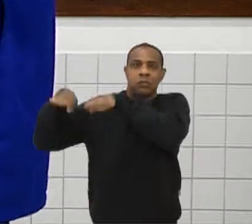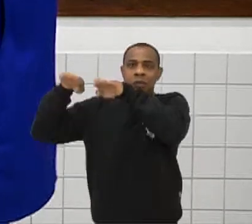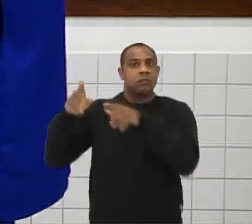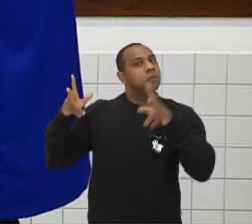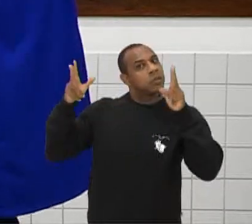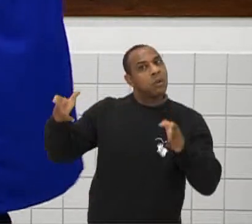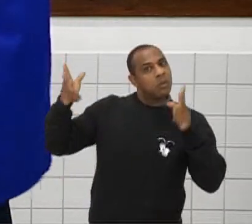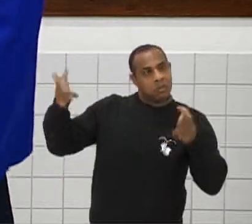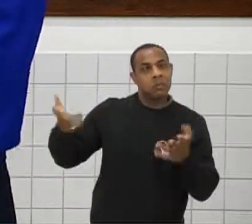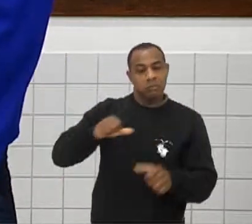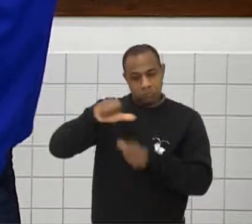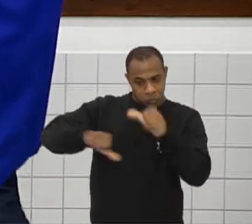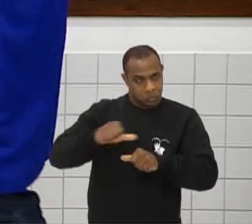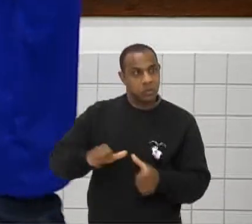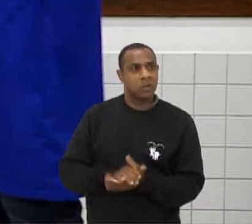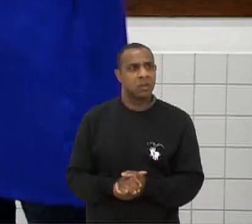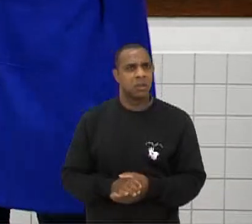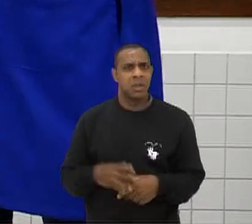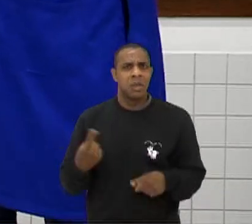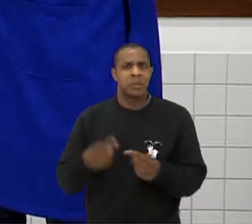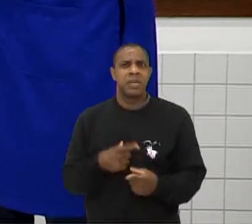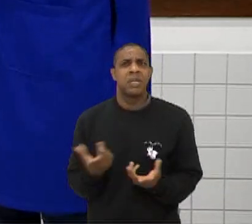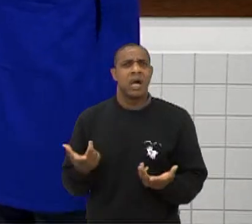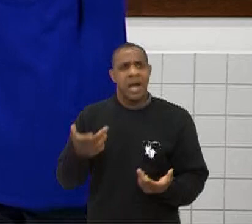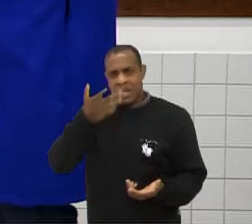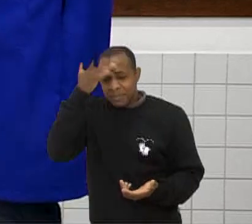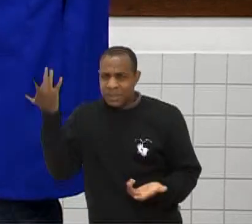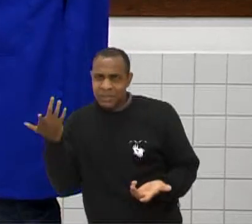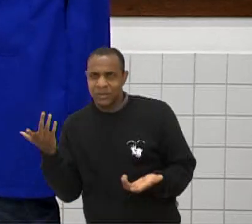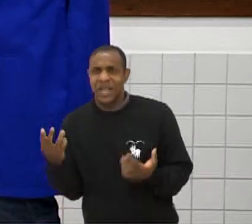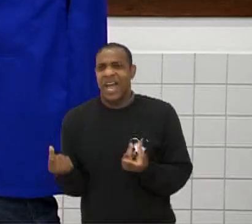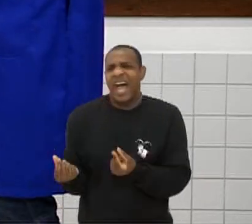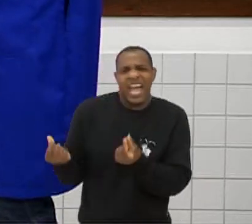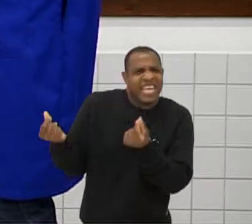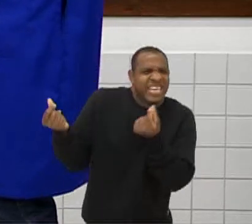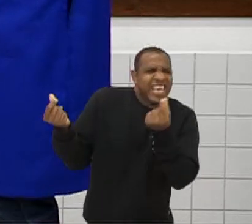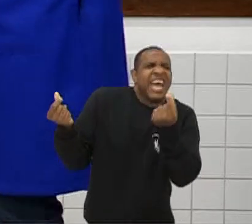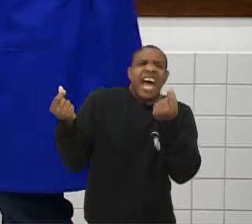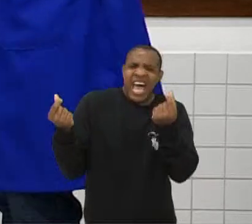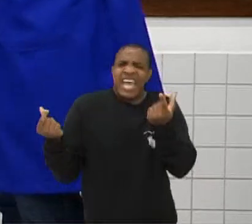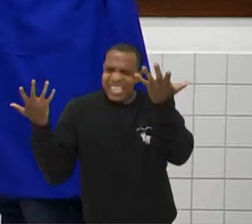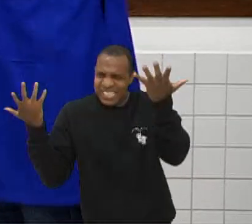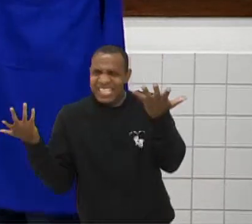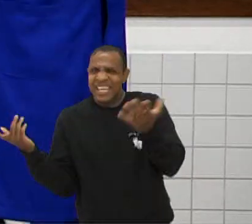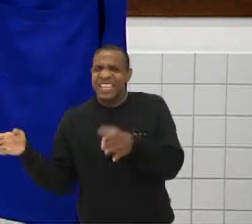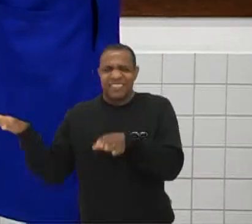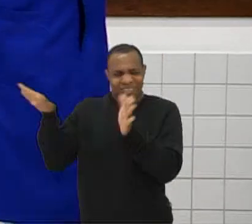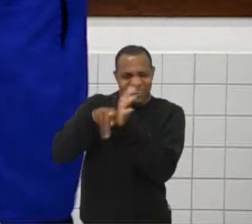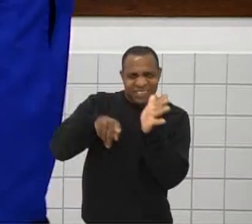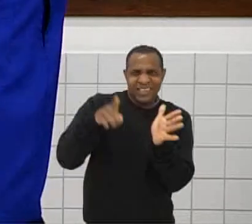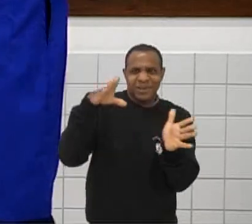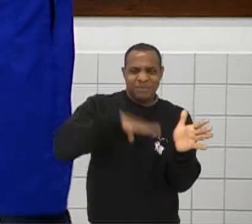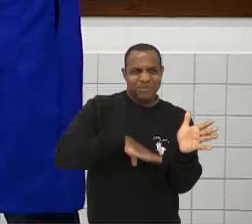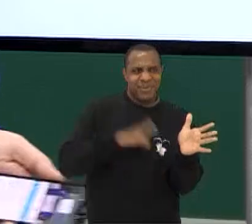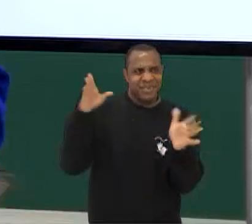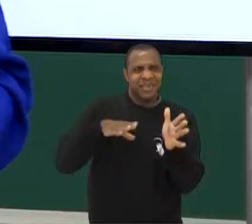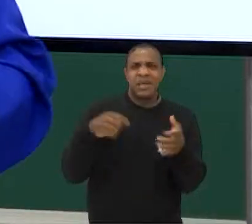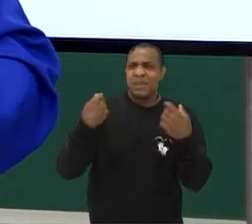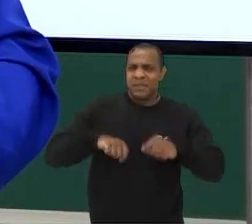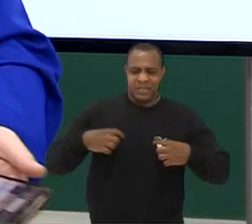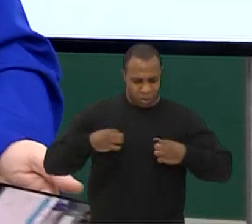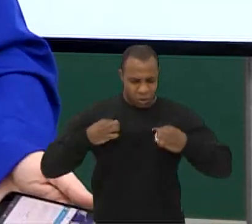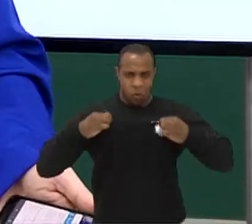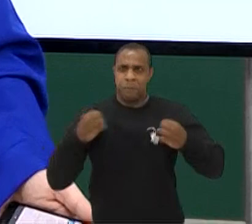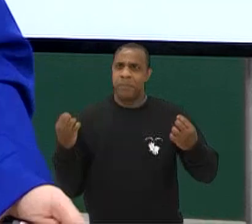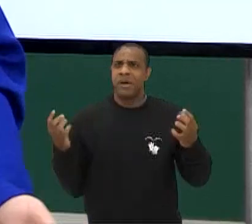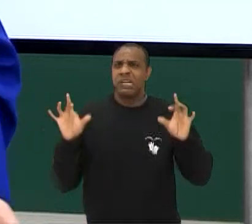Paris, mudou muito. Você acha que aqueles nobres que vinham de Portugal, com toda sua corte, servos, tecidos de seda do